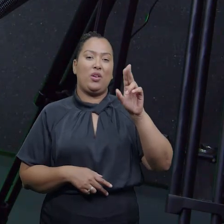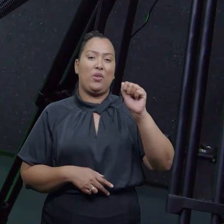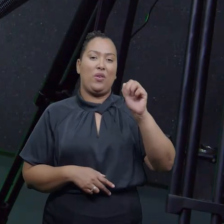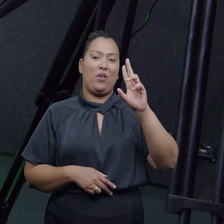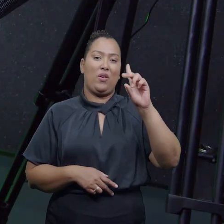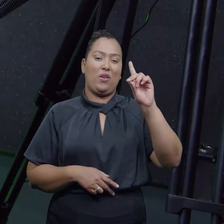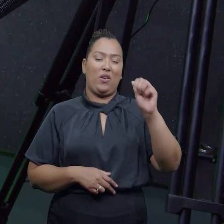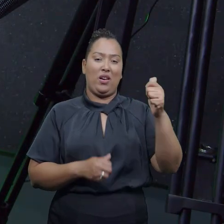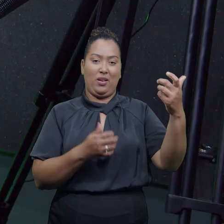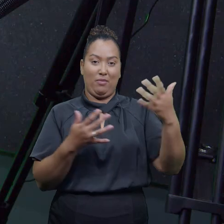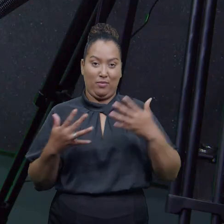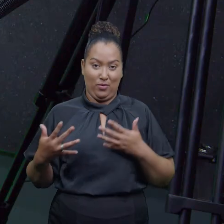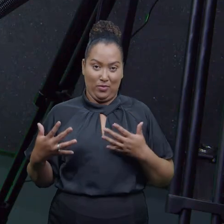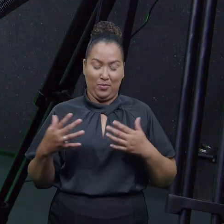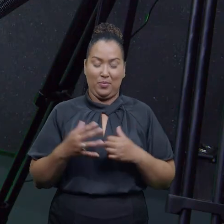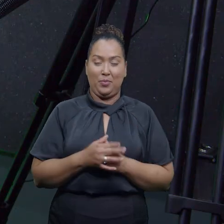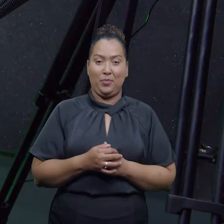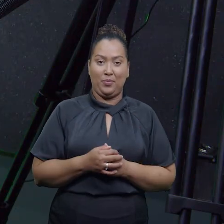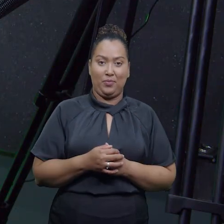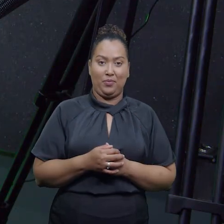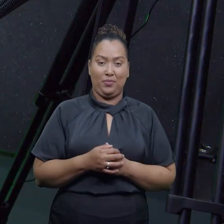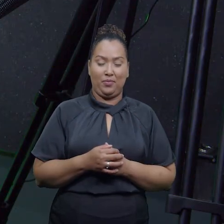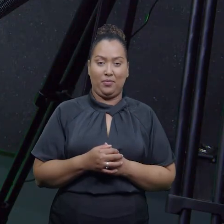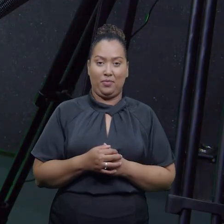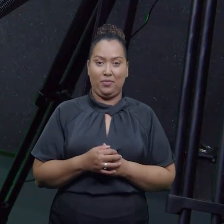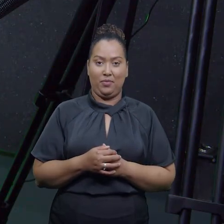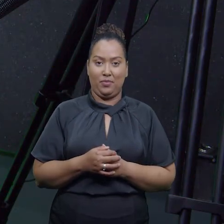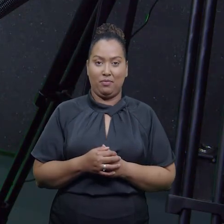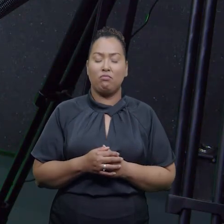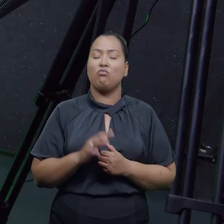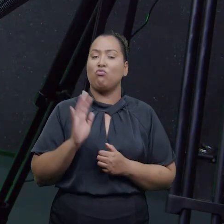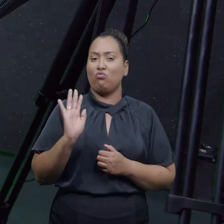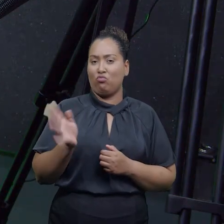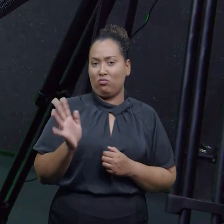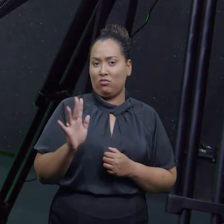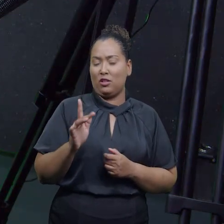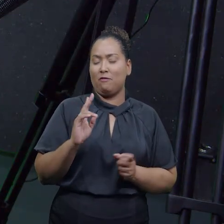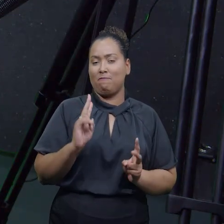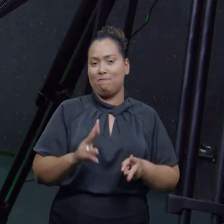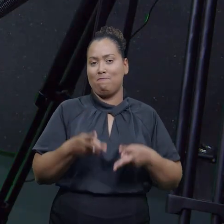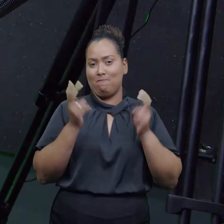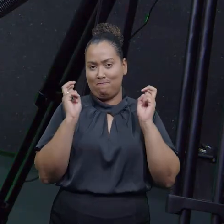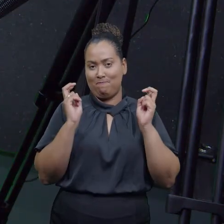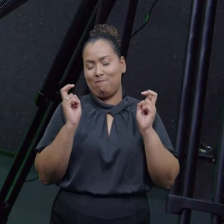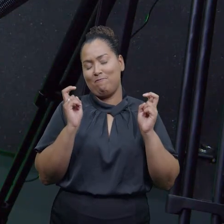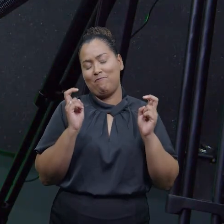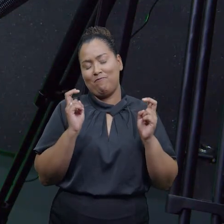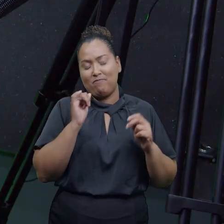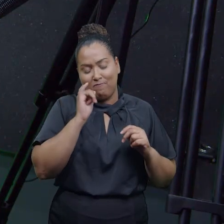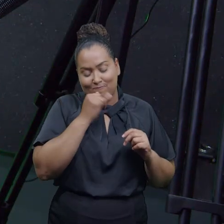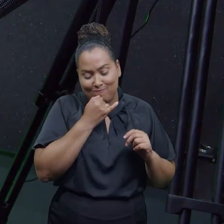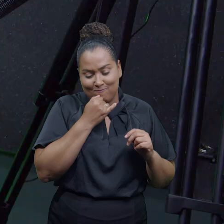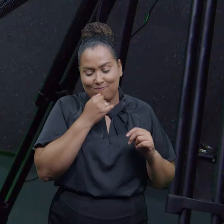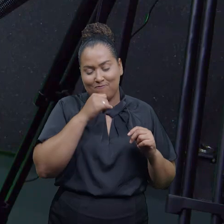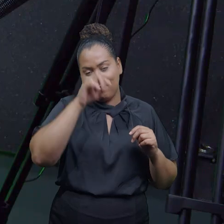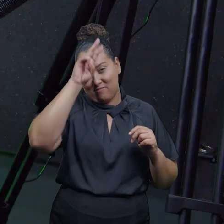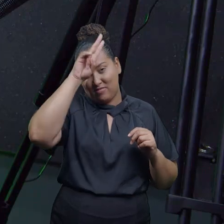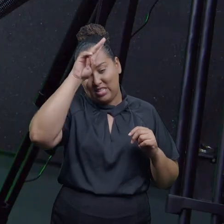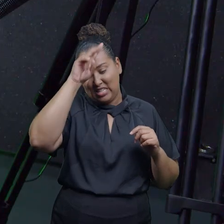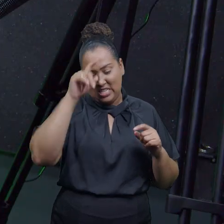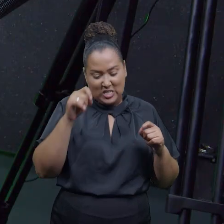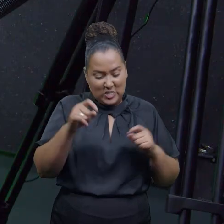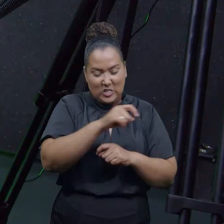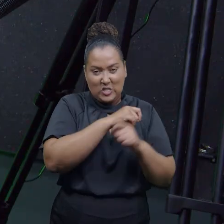falou, nós conseguimos, em um primeiro momento foi constatada aquela situação lamentável ali